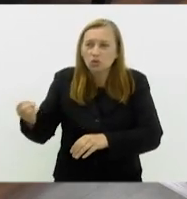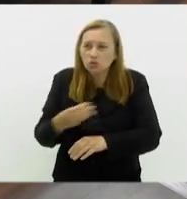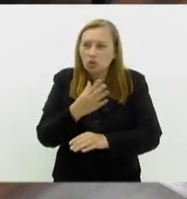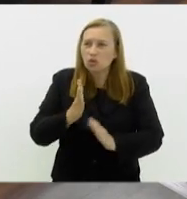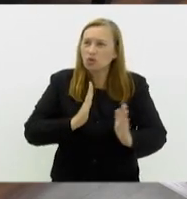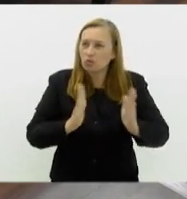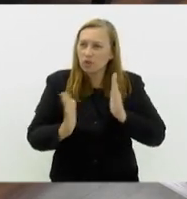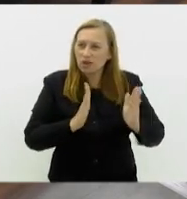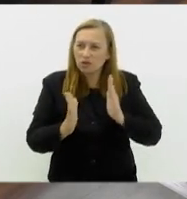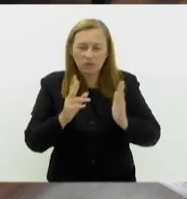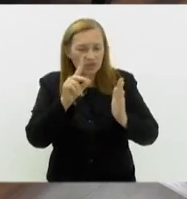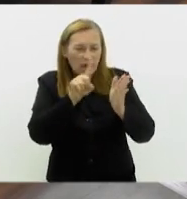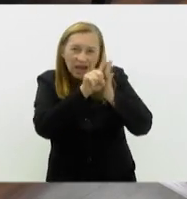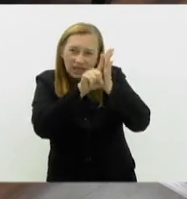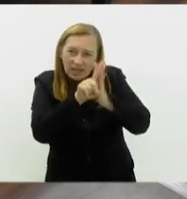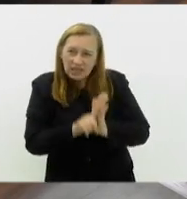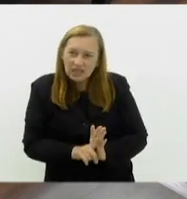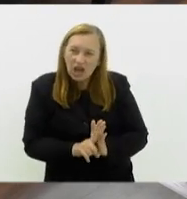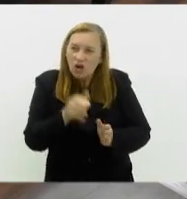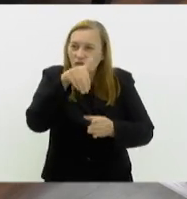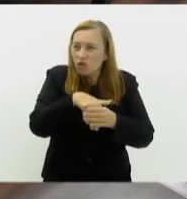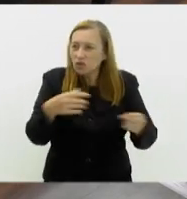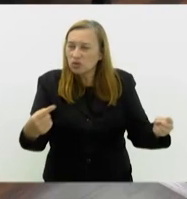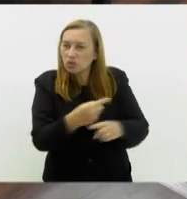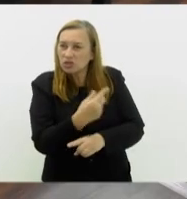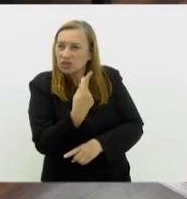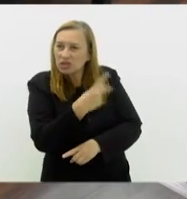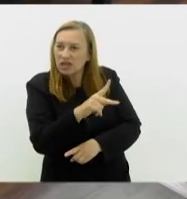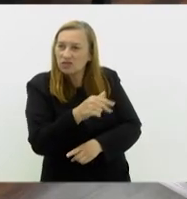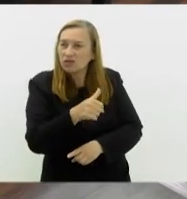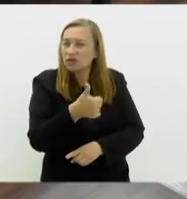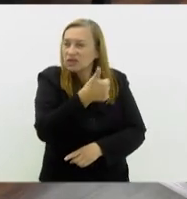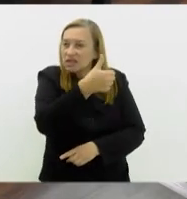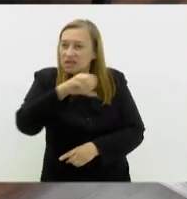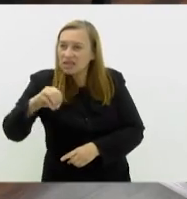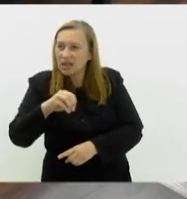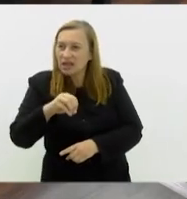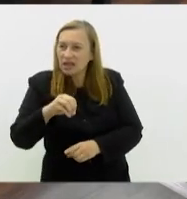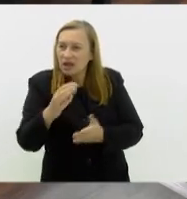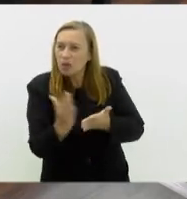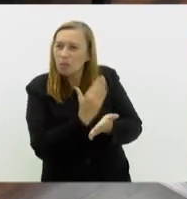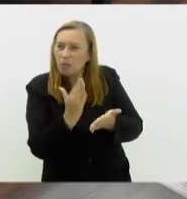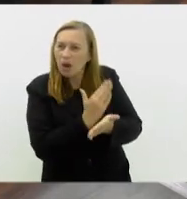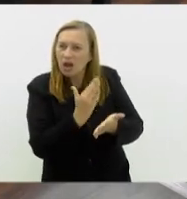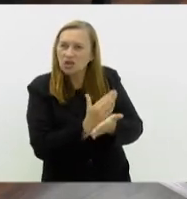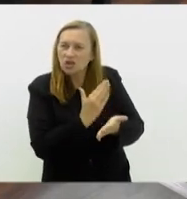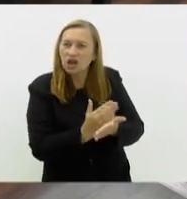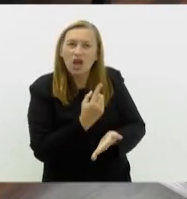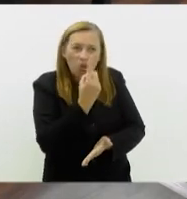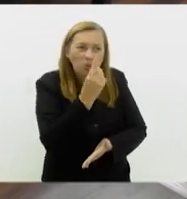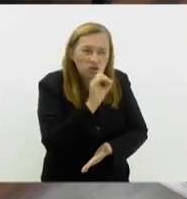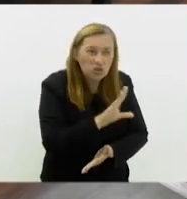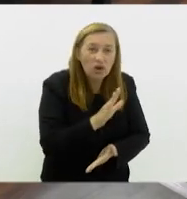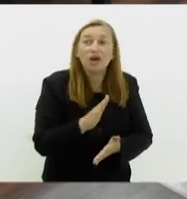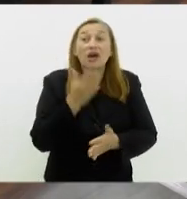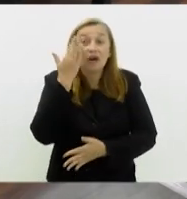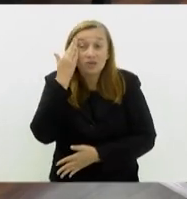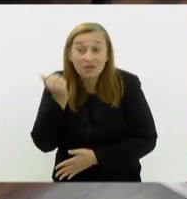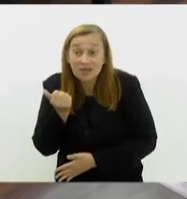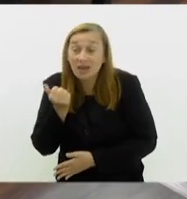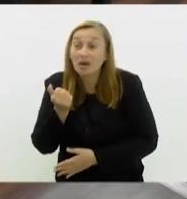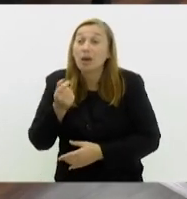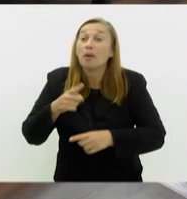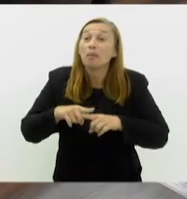analisar o voto divergente Porque se o voto dele divergente for de 100 páginas gente pela amor de Deus não é uma página só não eu sei Júlio mas eu tô